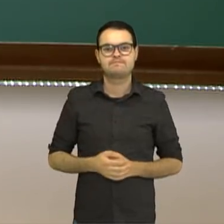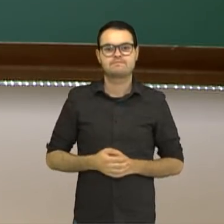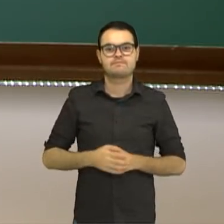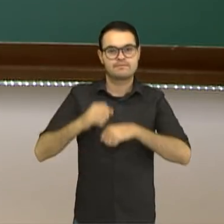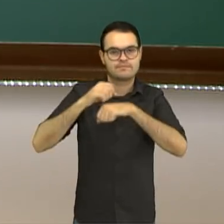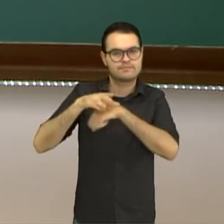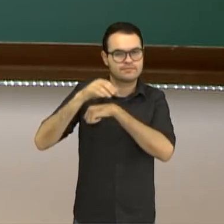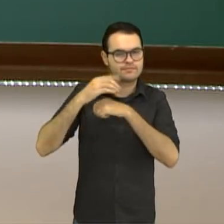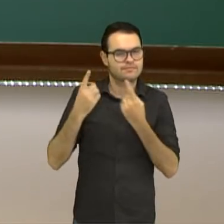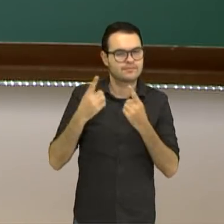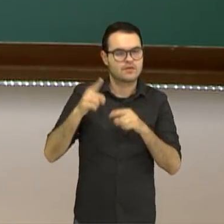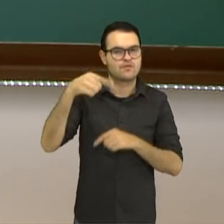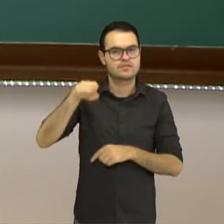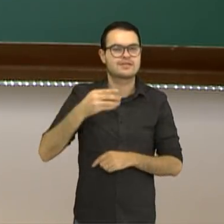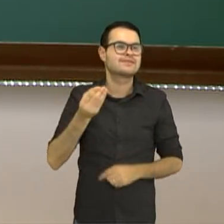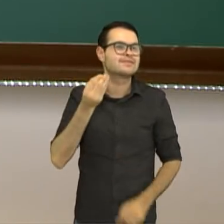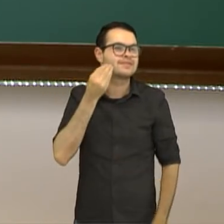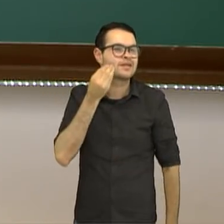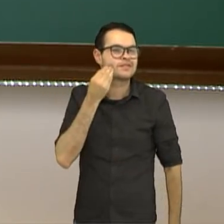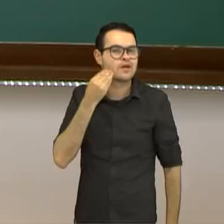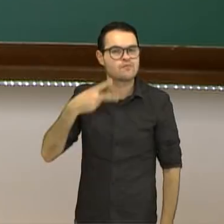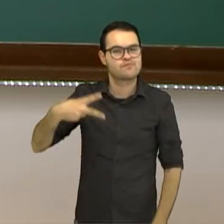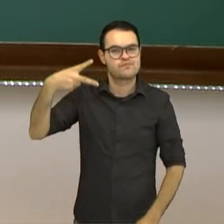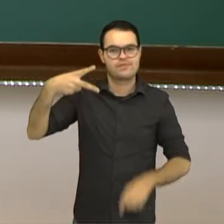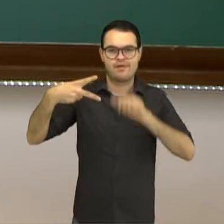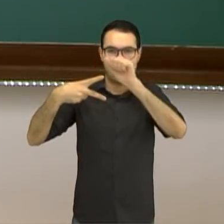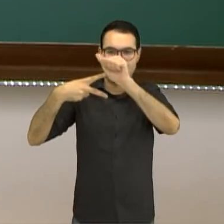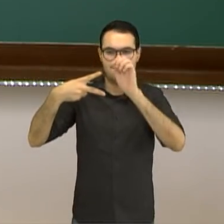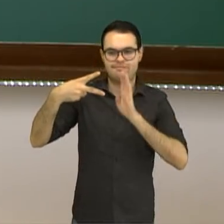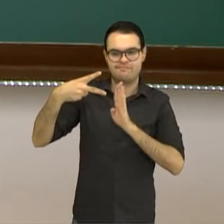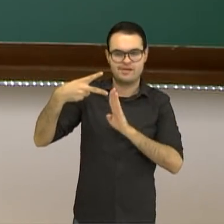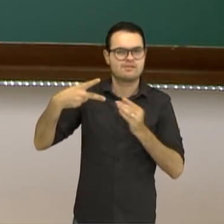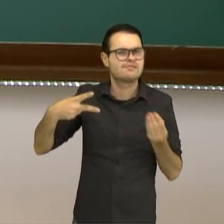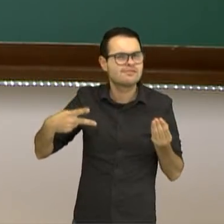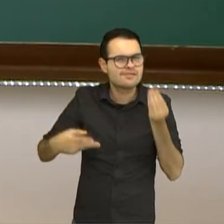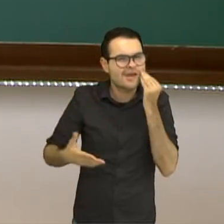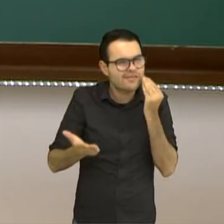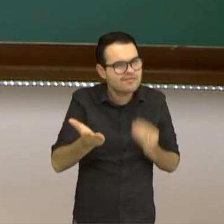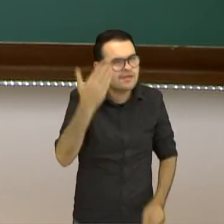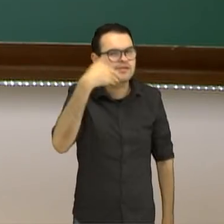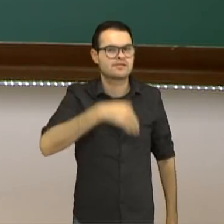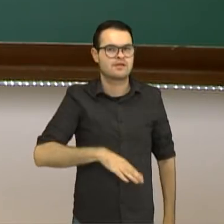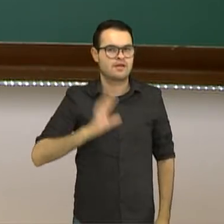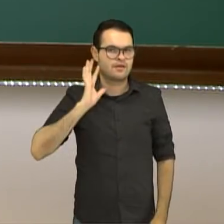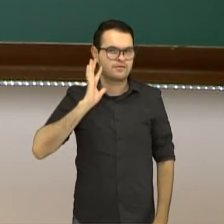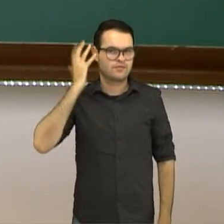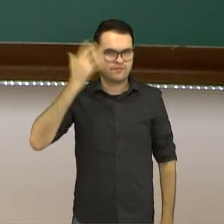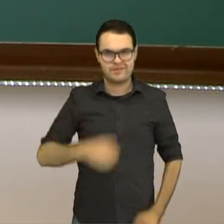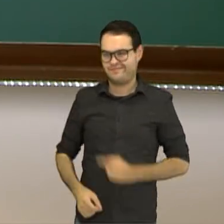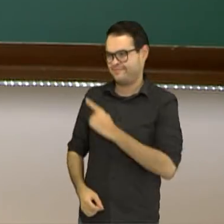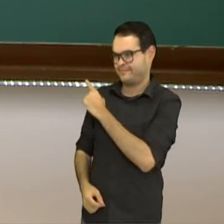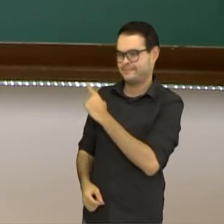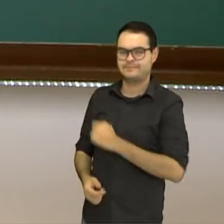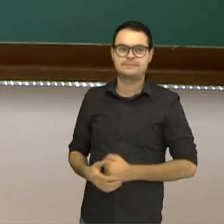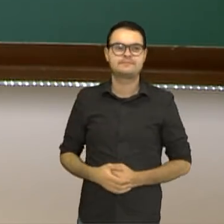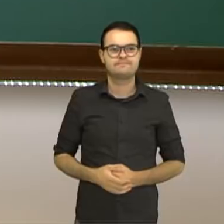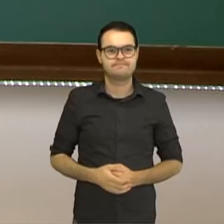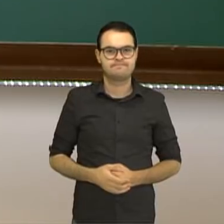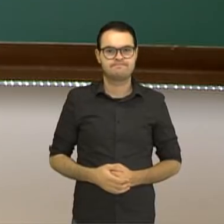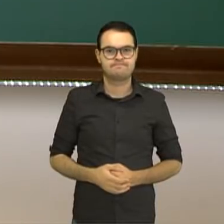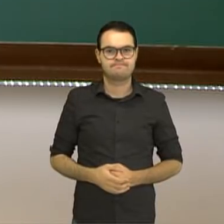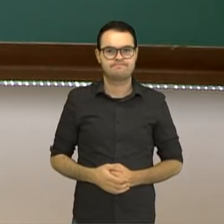isso, tentem resolver esses dois exercícios, a letra A e a letra B, 1.580 vezes 15 e